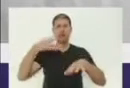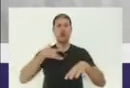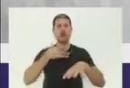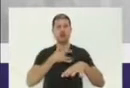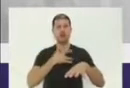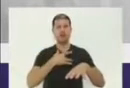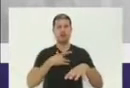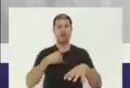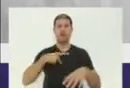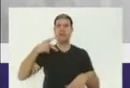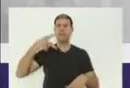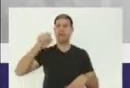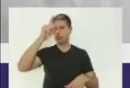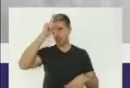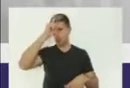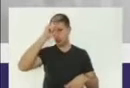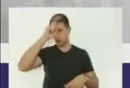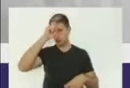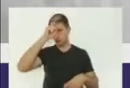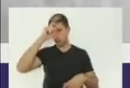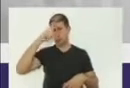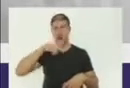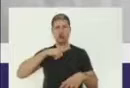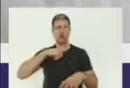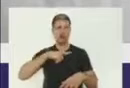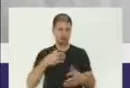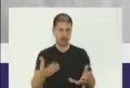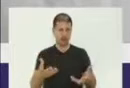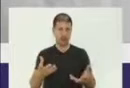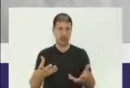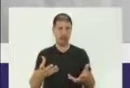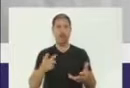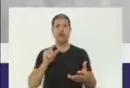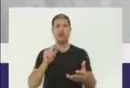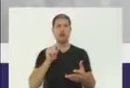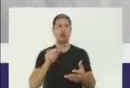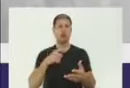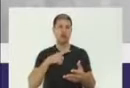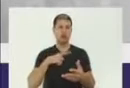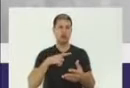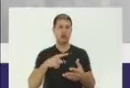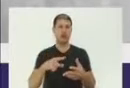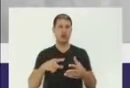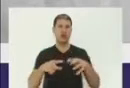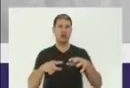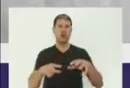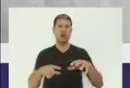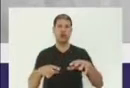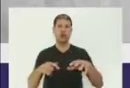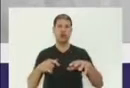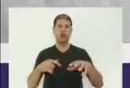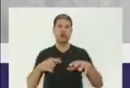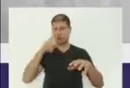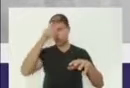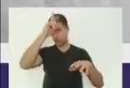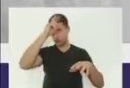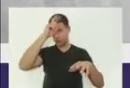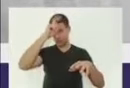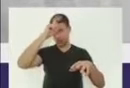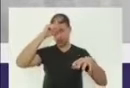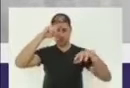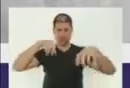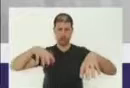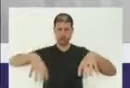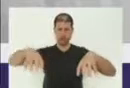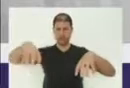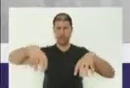postos de saúde, as unidades básicas de saúde, os prontos-socorros, os hospitais, eles estão divididos em norte,